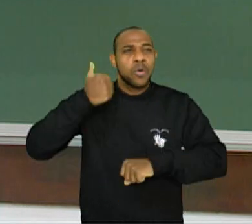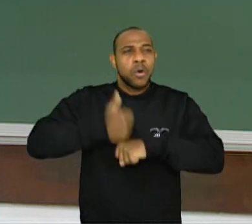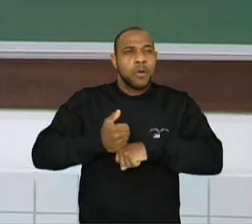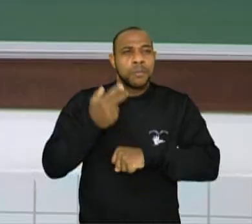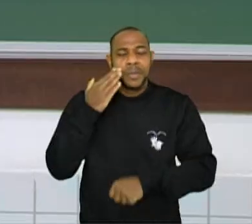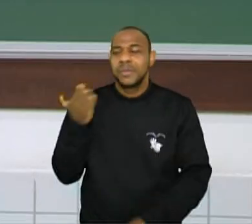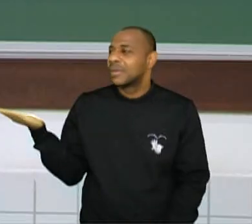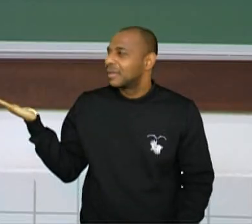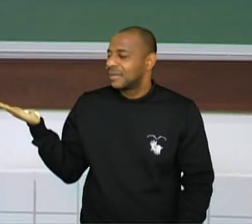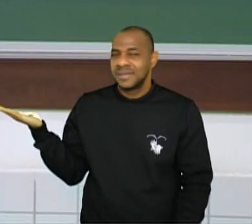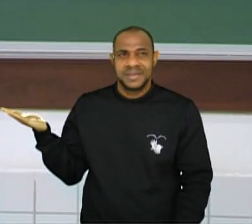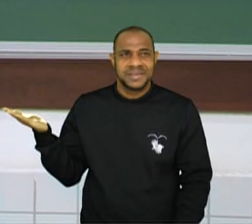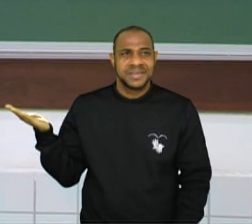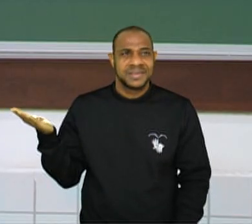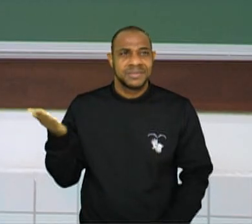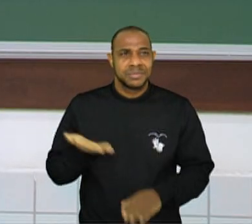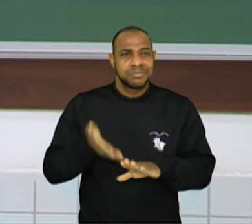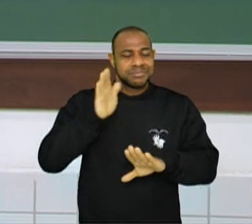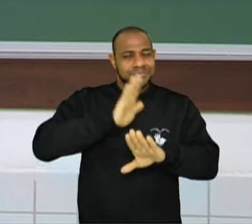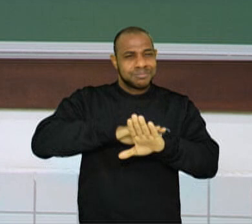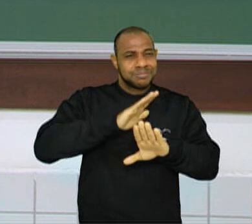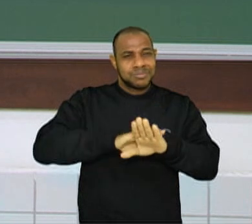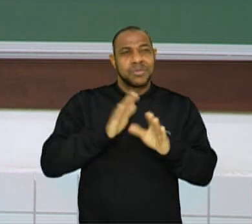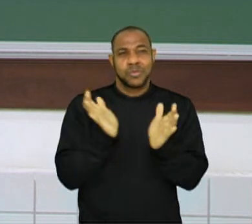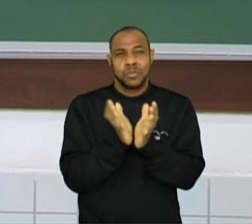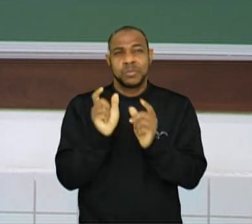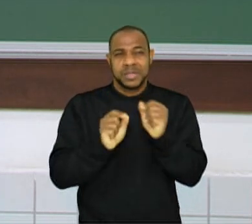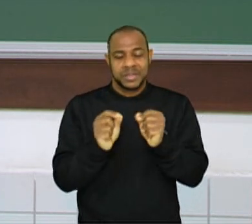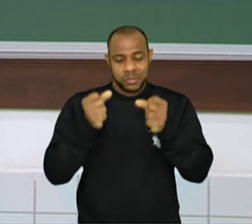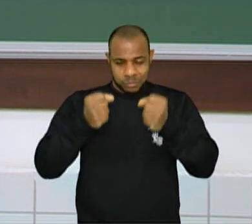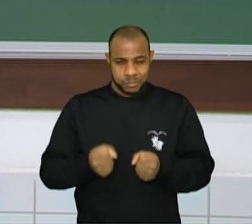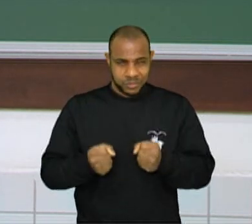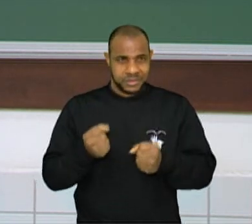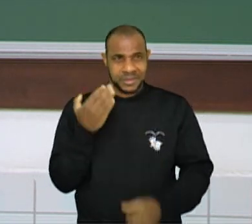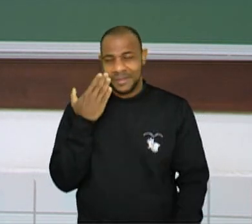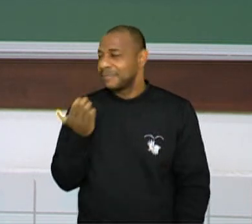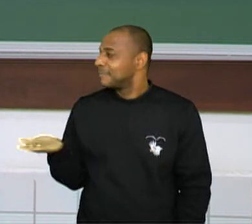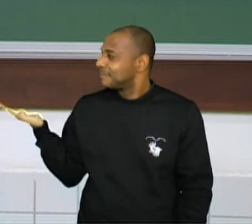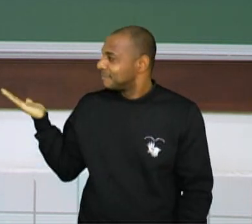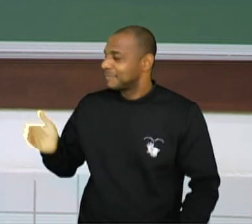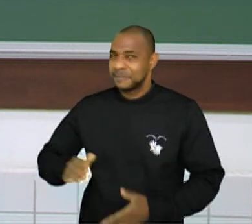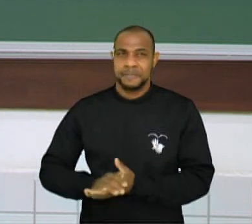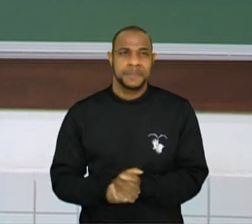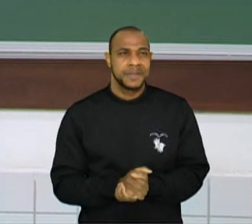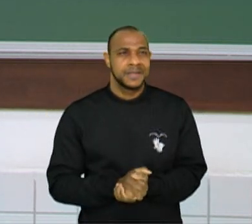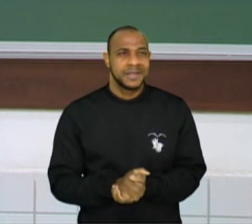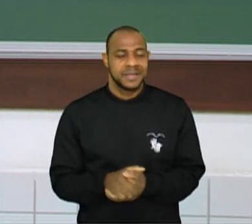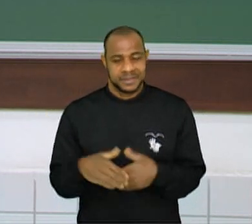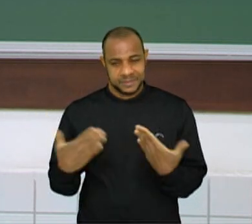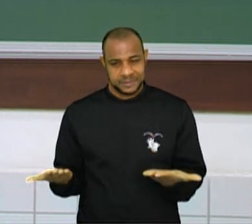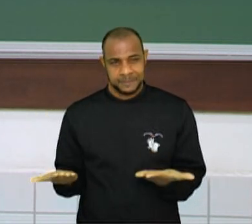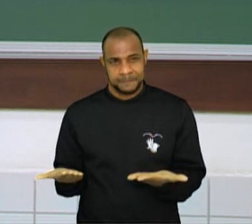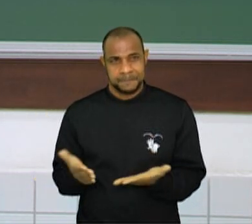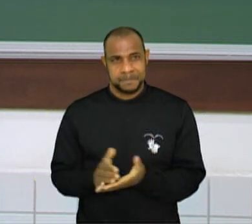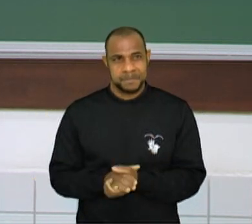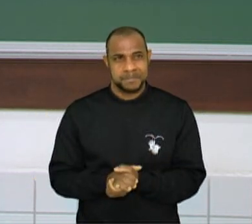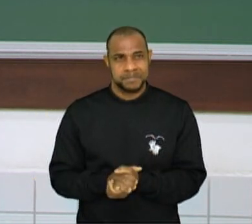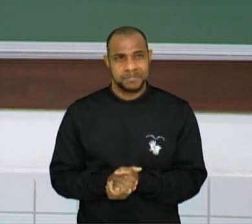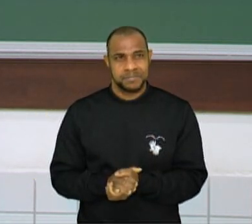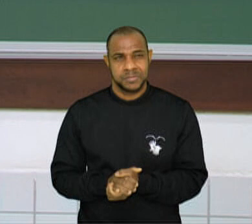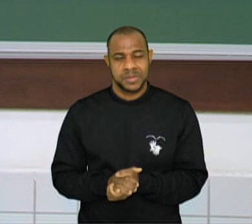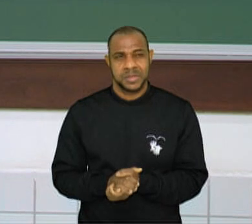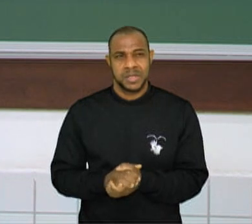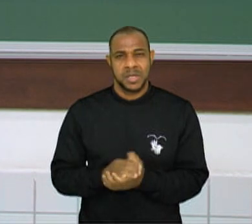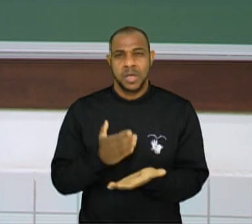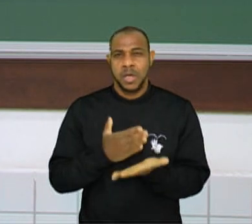tramado nos bastidores do poder. Bem, é isso que nós vamos analisar na sequência. O golpe militar de